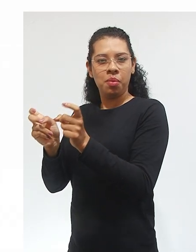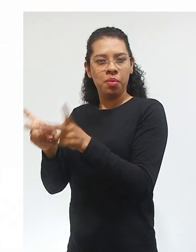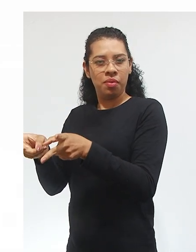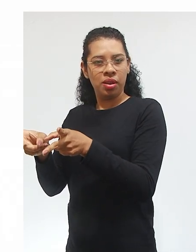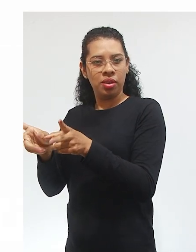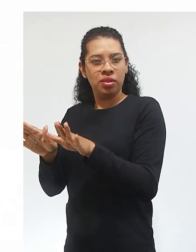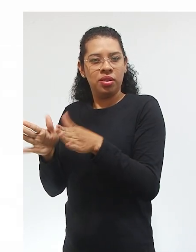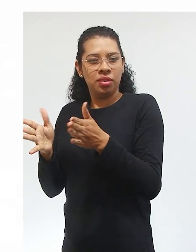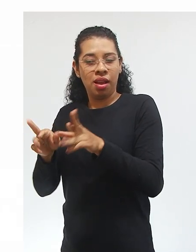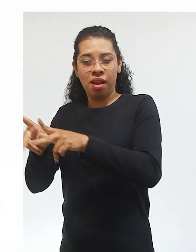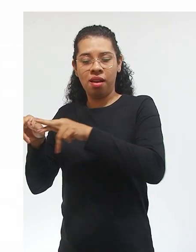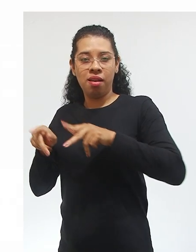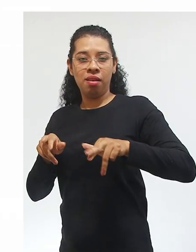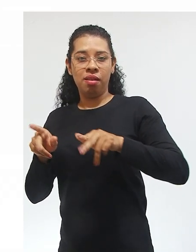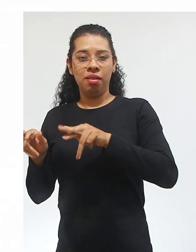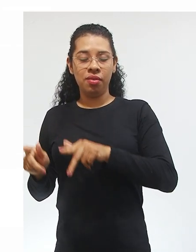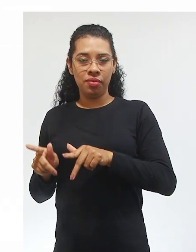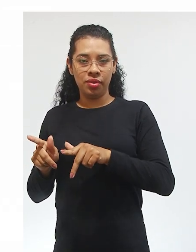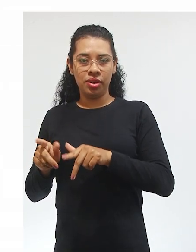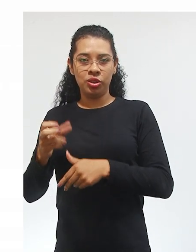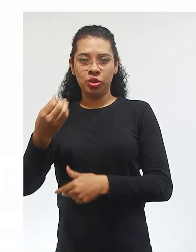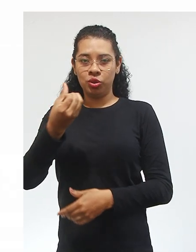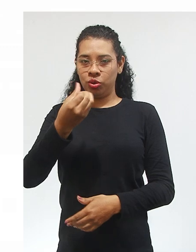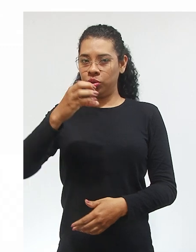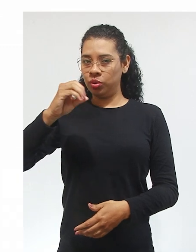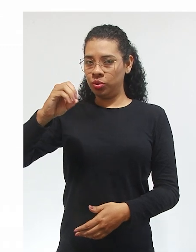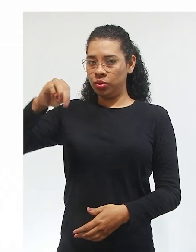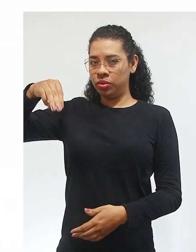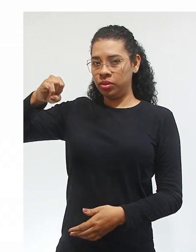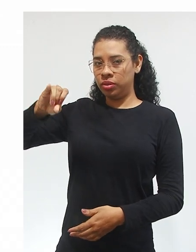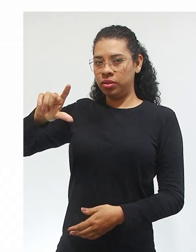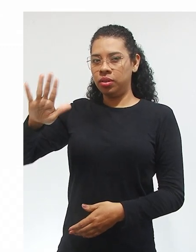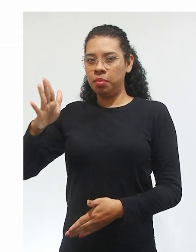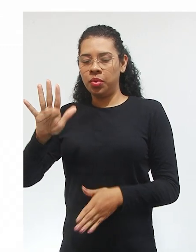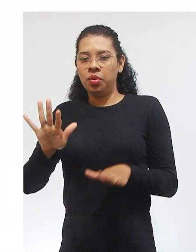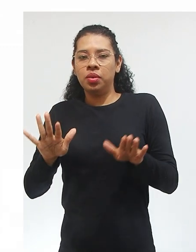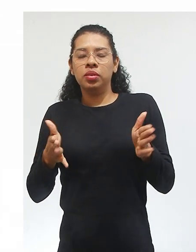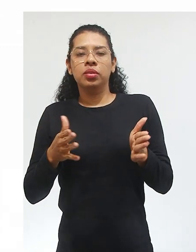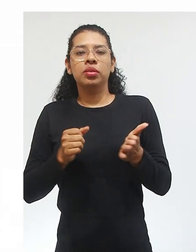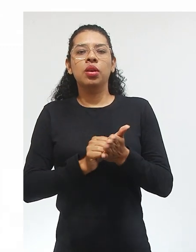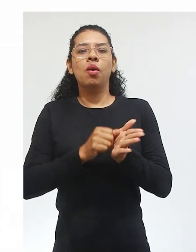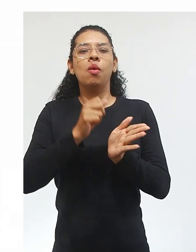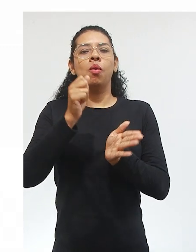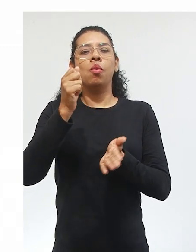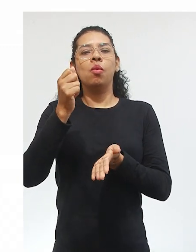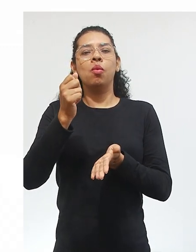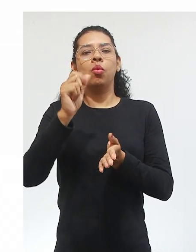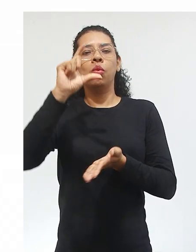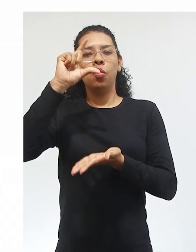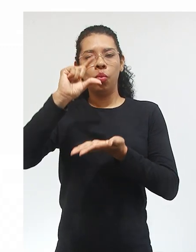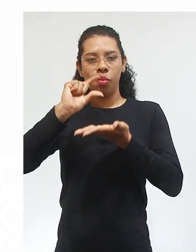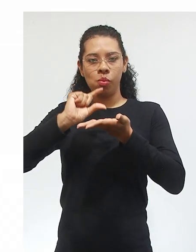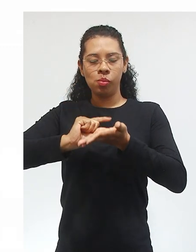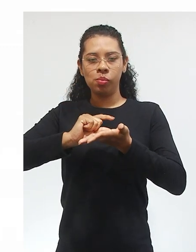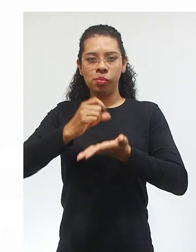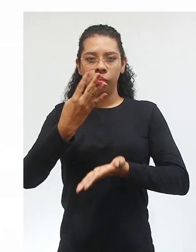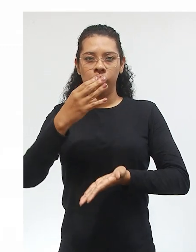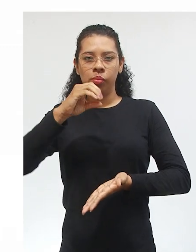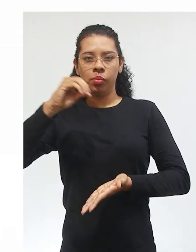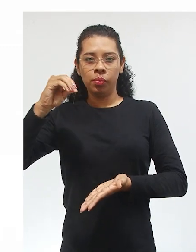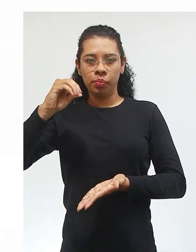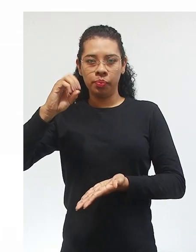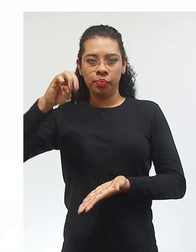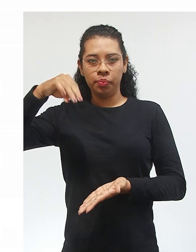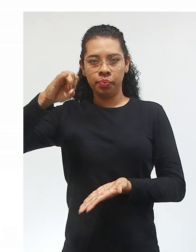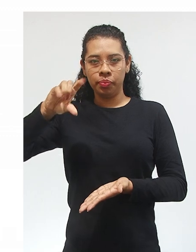daquela mercadoria que está lá no estoque. Então, o valor que eu baixo da mercadoria é esse aqui, os 40 mil, que era o valor que estava no meu